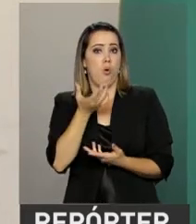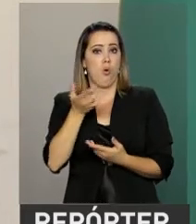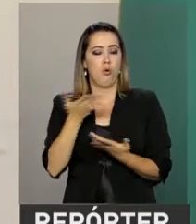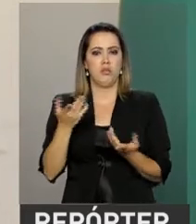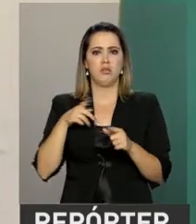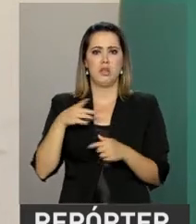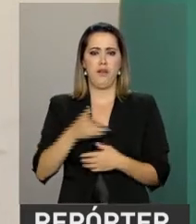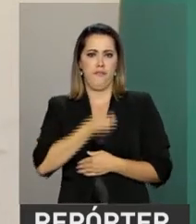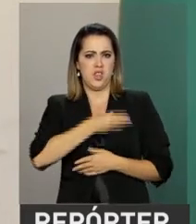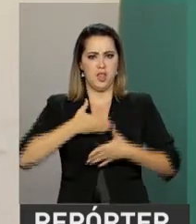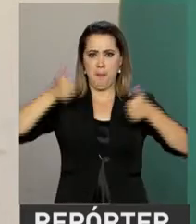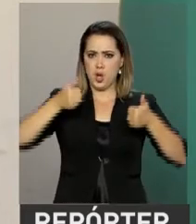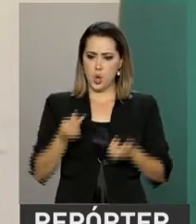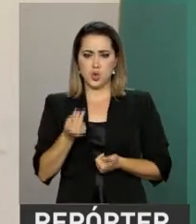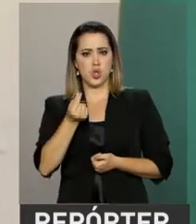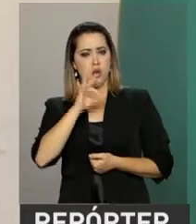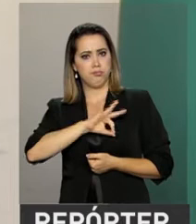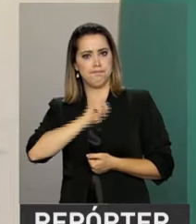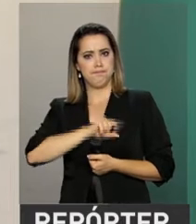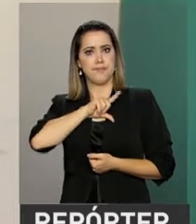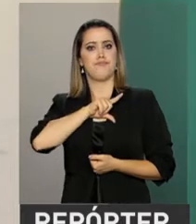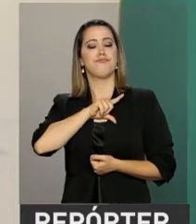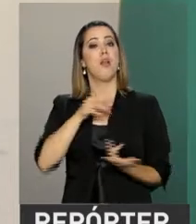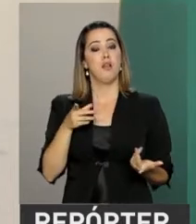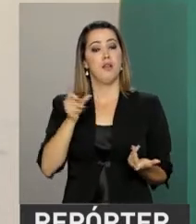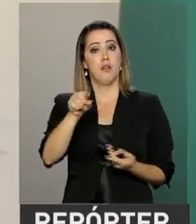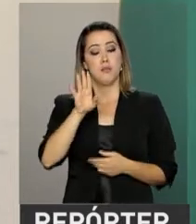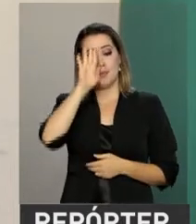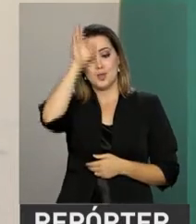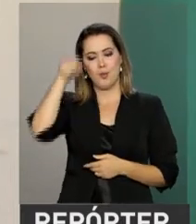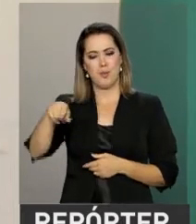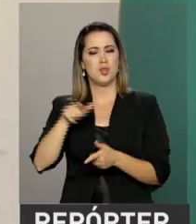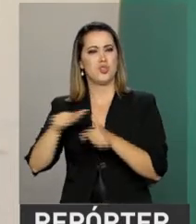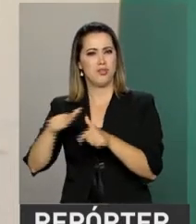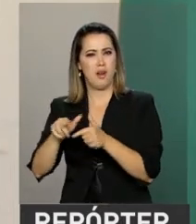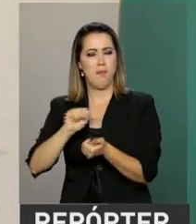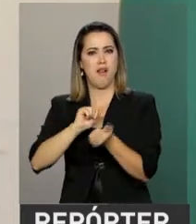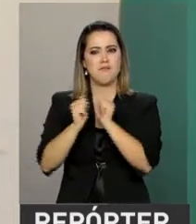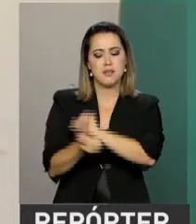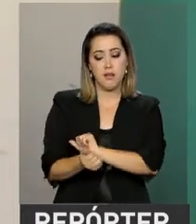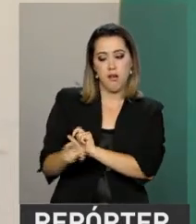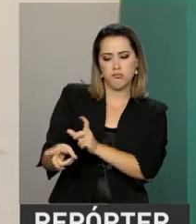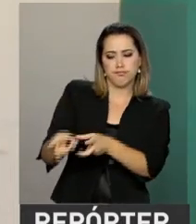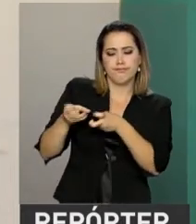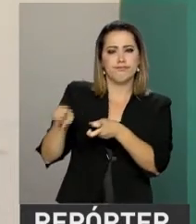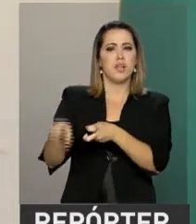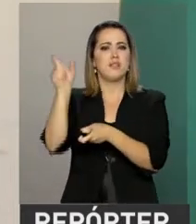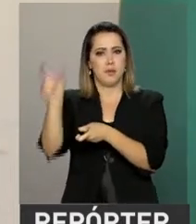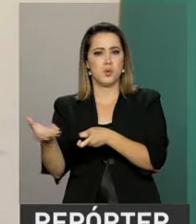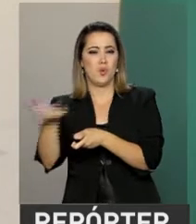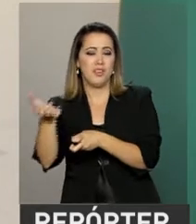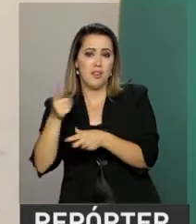simplesmente querer condições melhores de vida, não é? Principalmente nos casos de trabalho escravo, o que a gente percebe é que